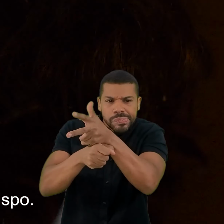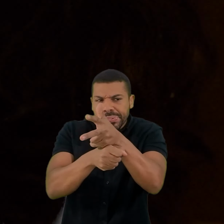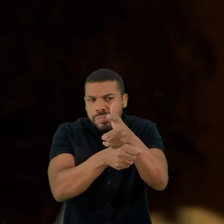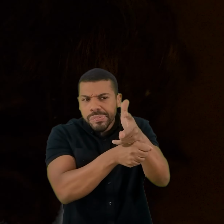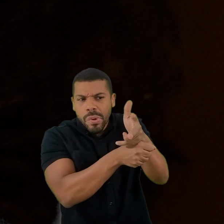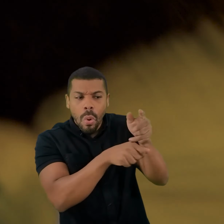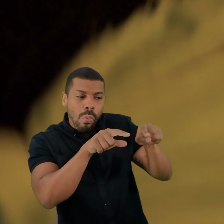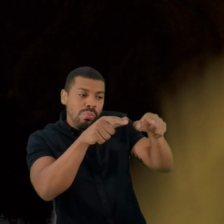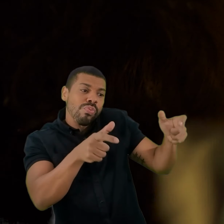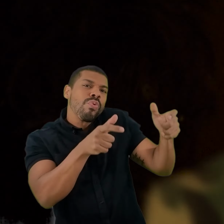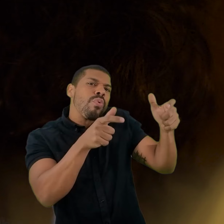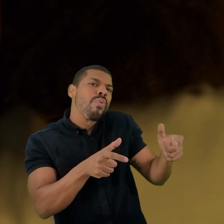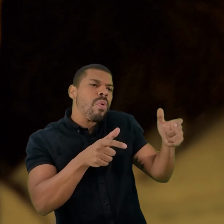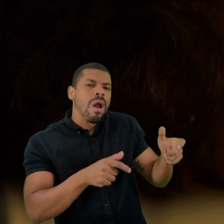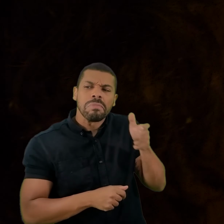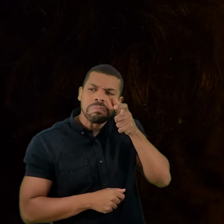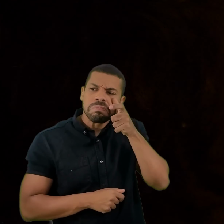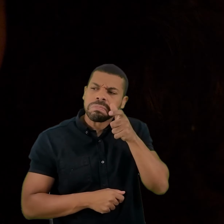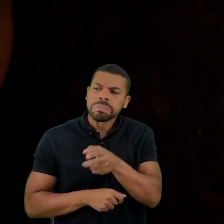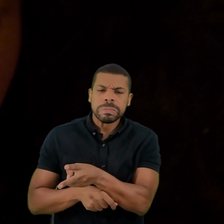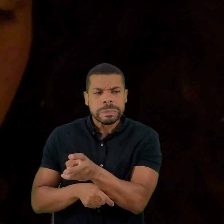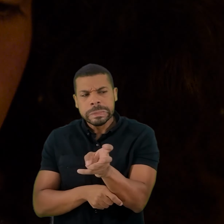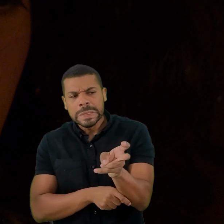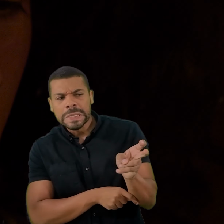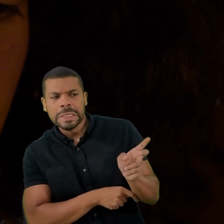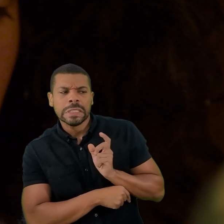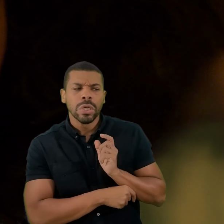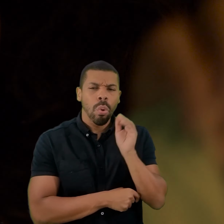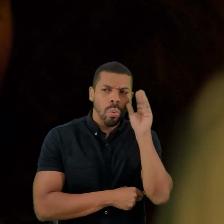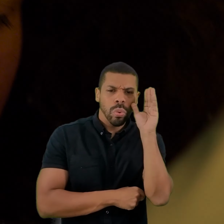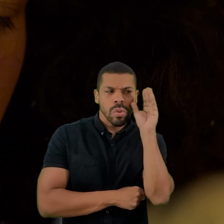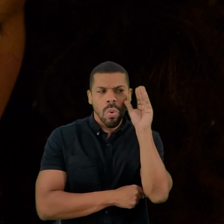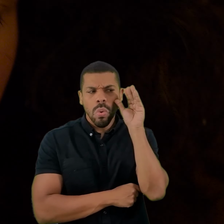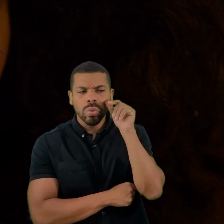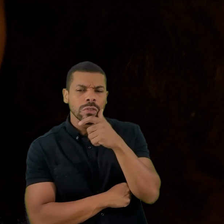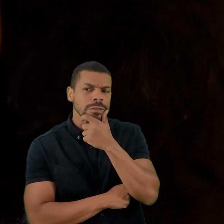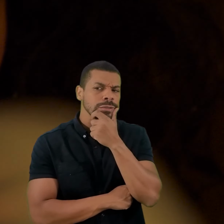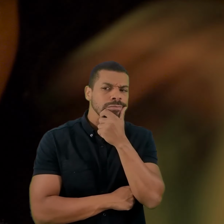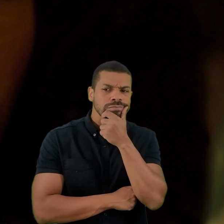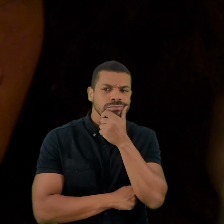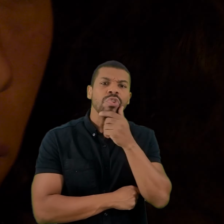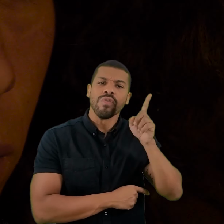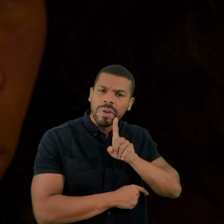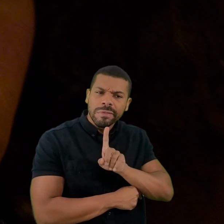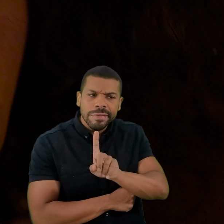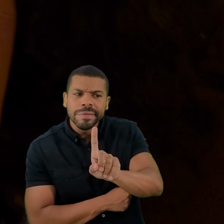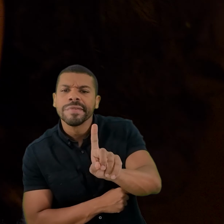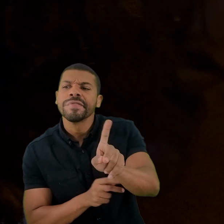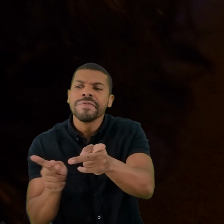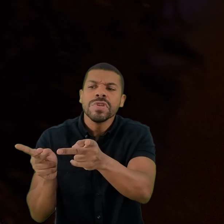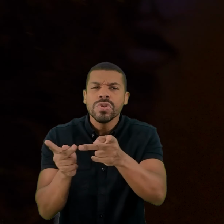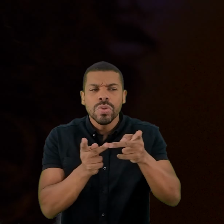cela de Bispo. E aí um curador viu, ficou curioso e